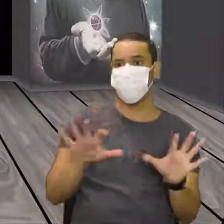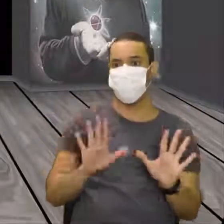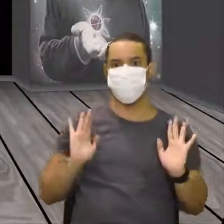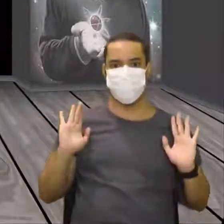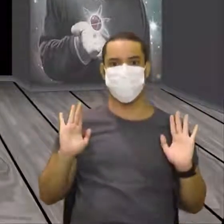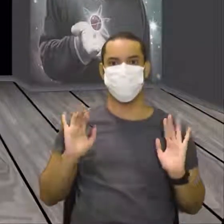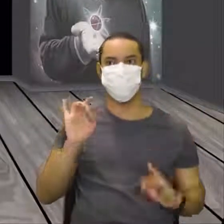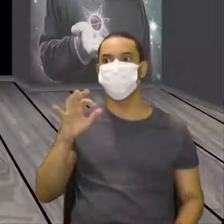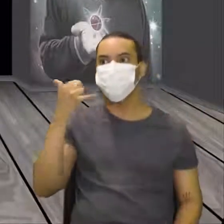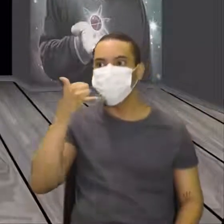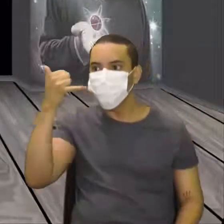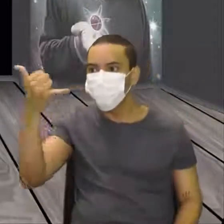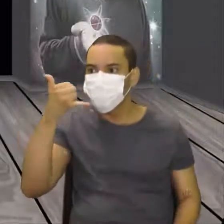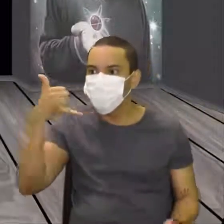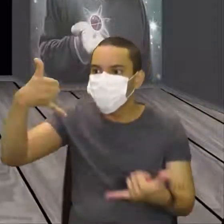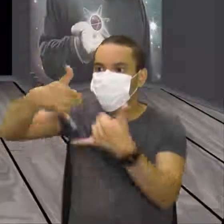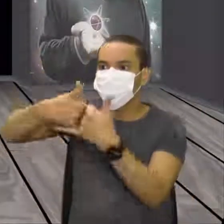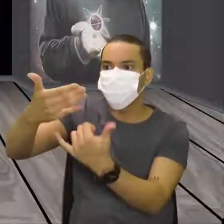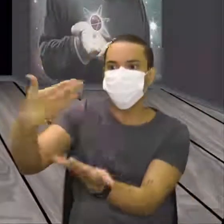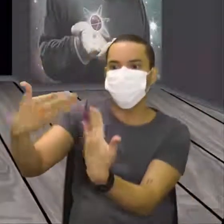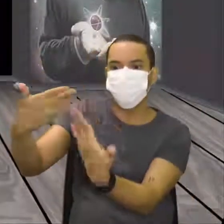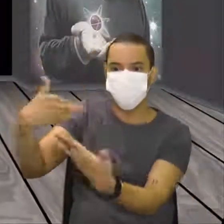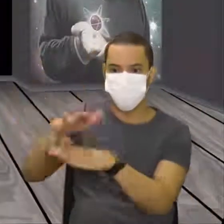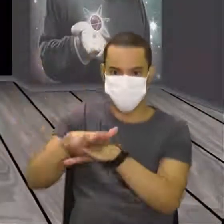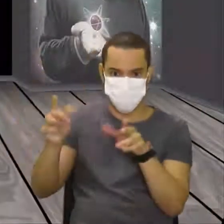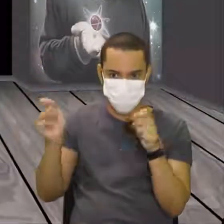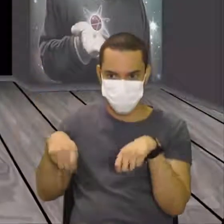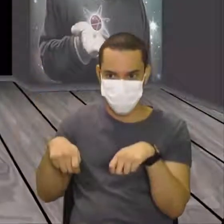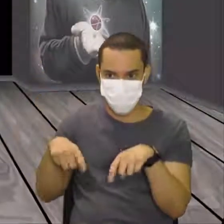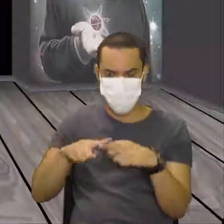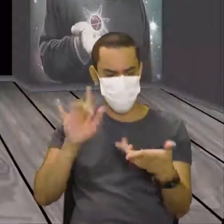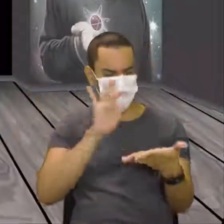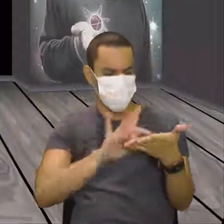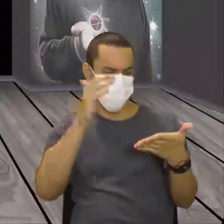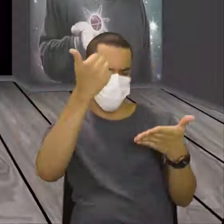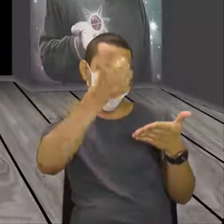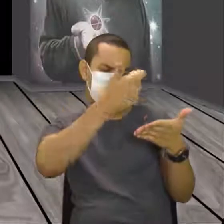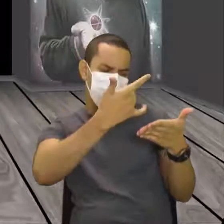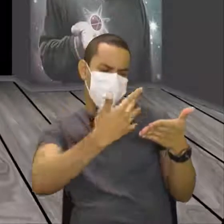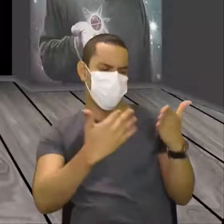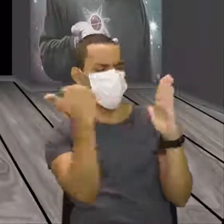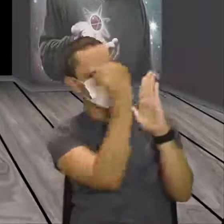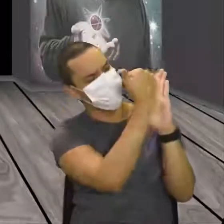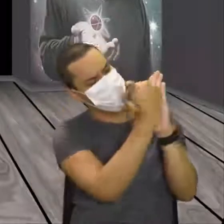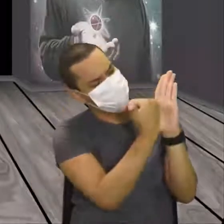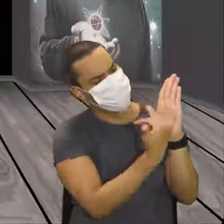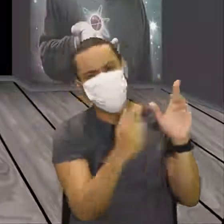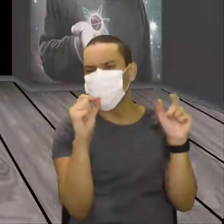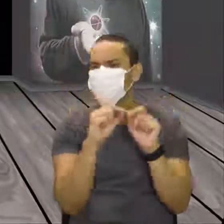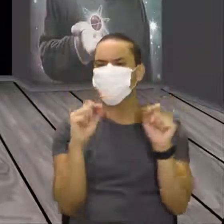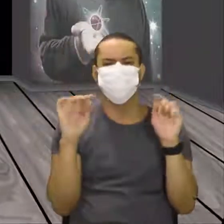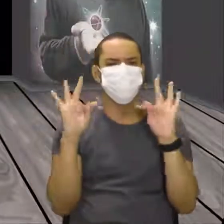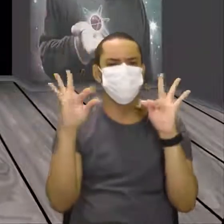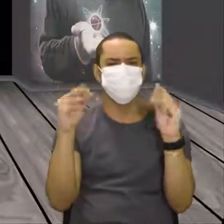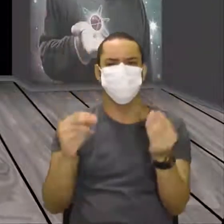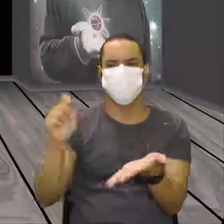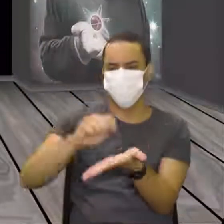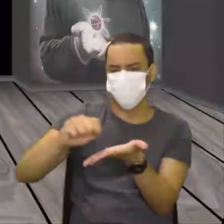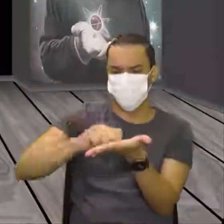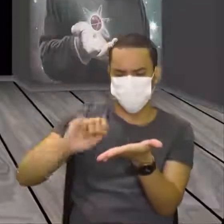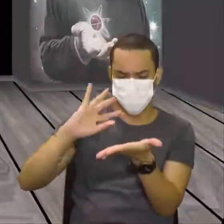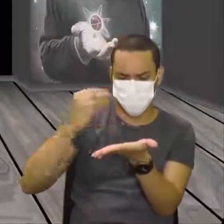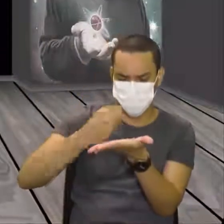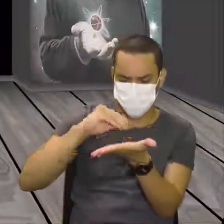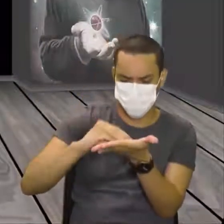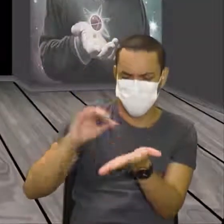telefone era para transmitir mais de uma mensagem por vez e você ouvir a voz humana. Hoje, você faz tudo, desde anotações em blocos de